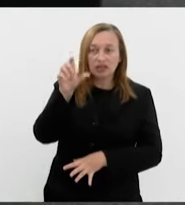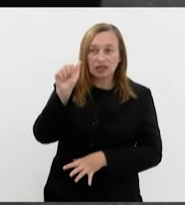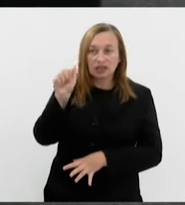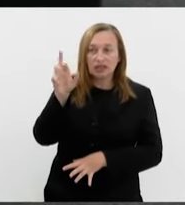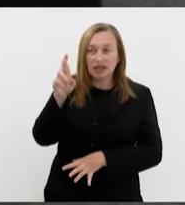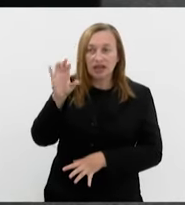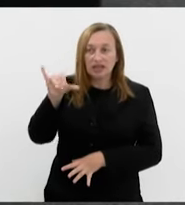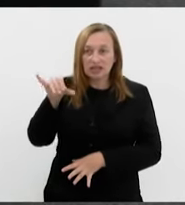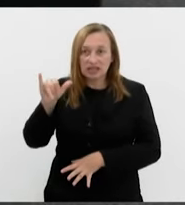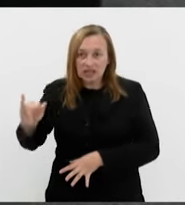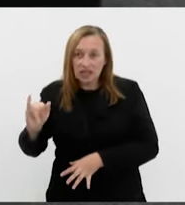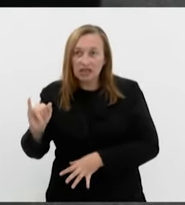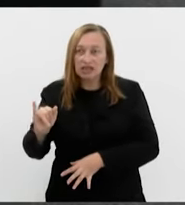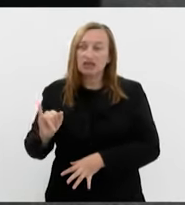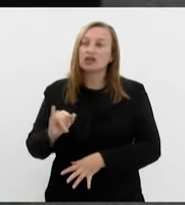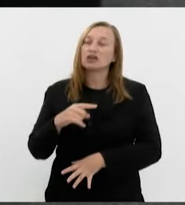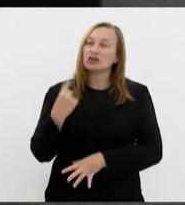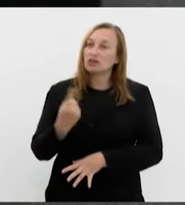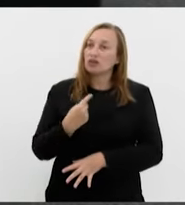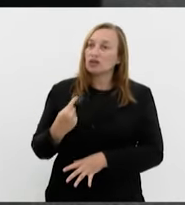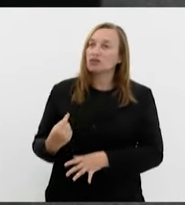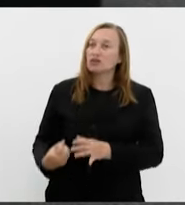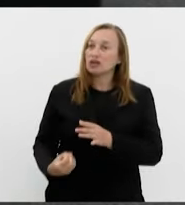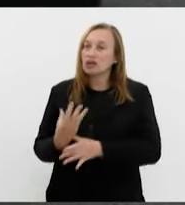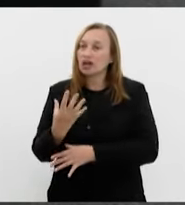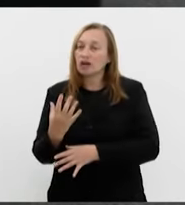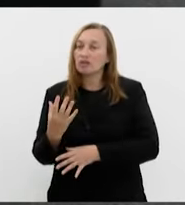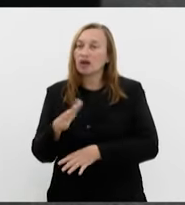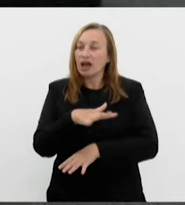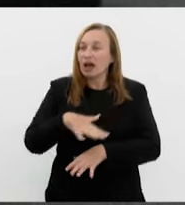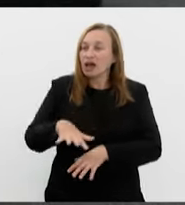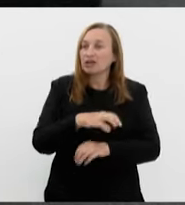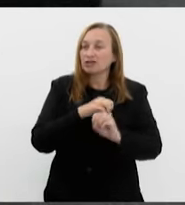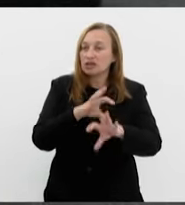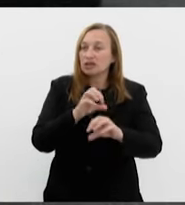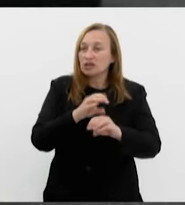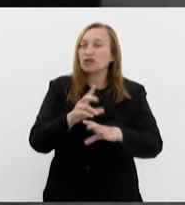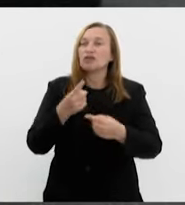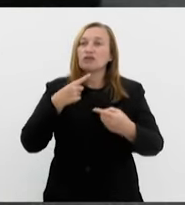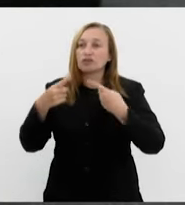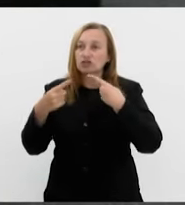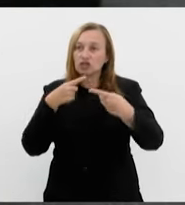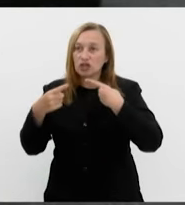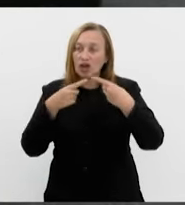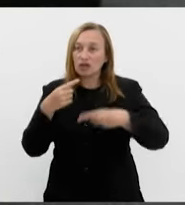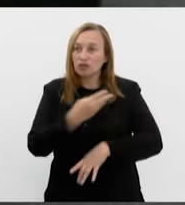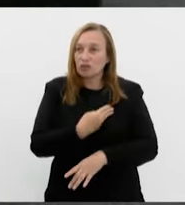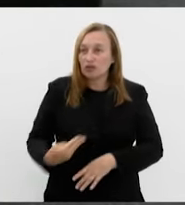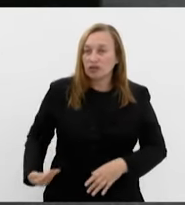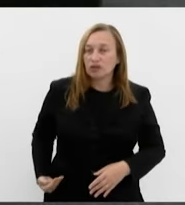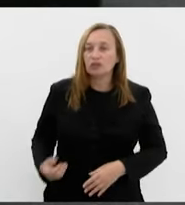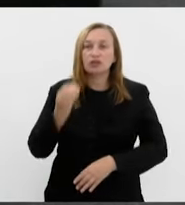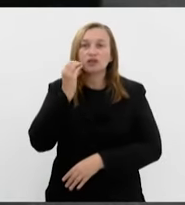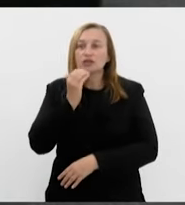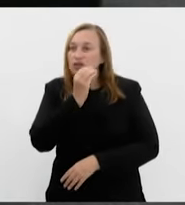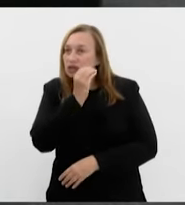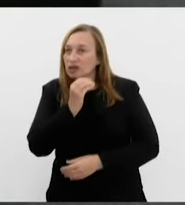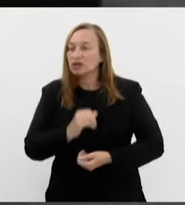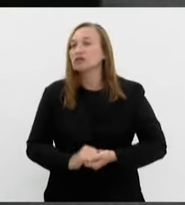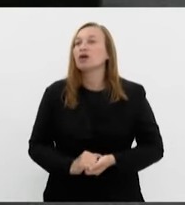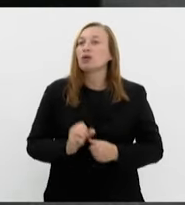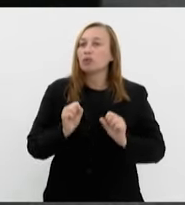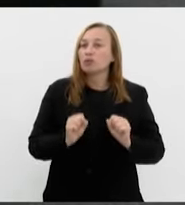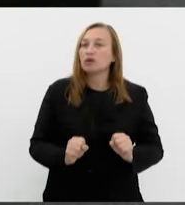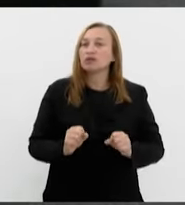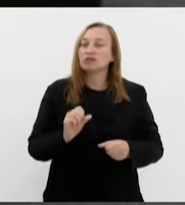Brizola, fomos ali, construímos em prol da unidade, temos um diálogo permanente com o governador Cláudio Castro, para que